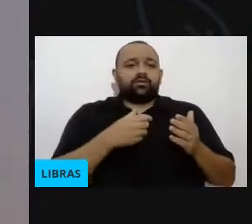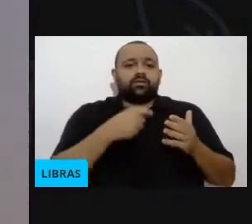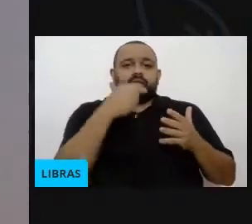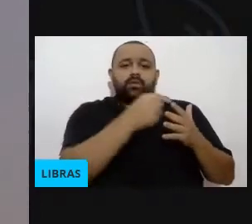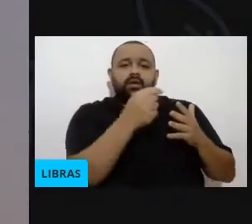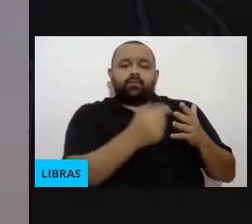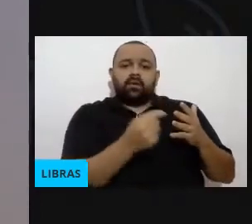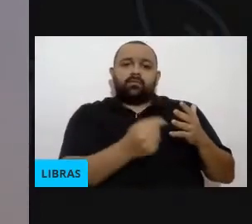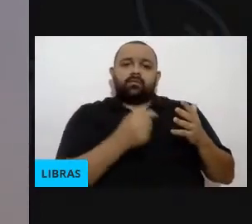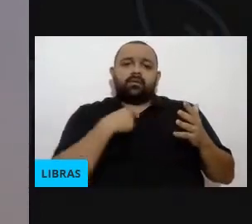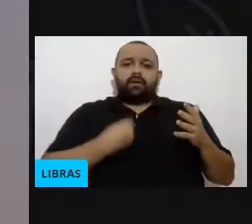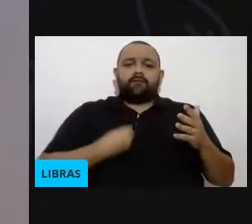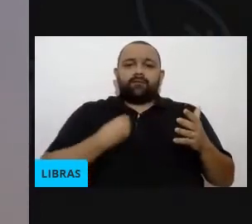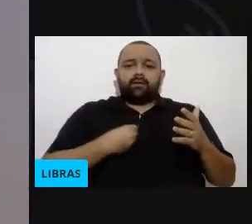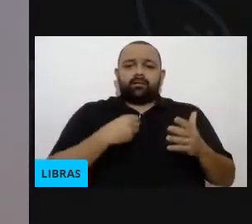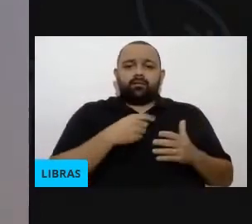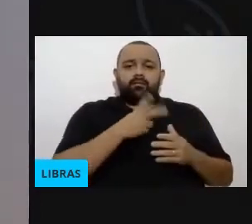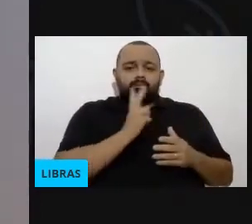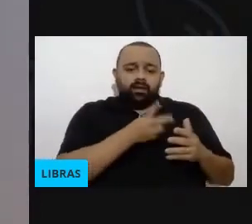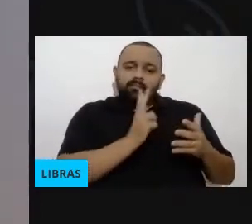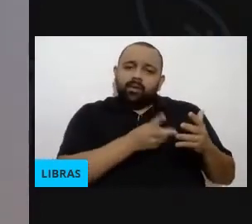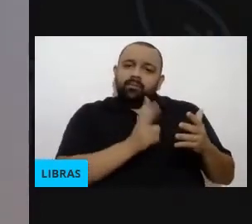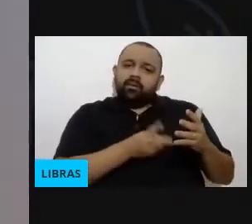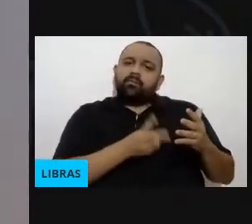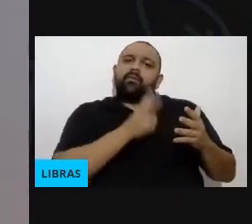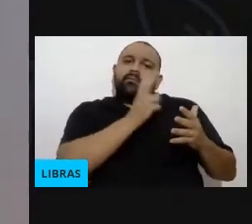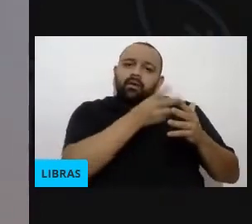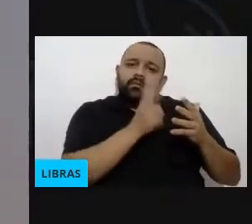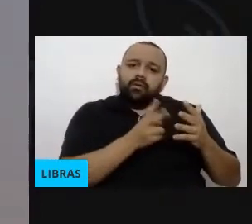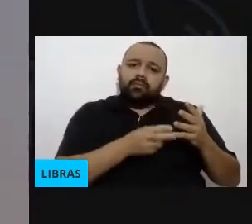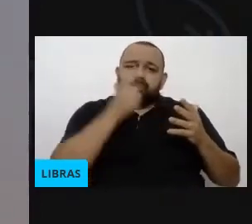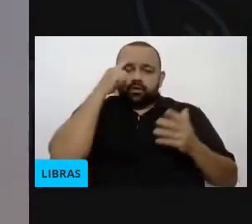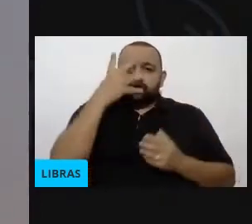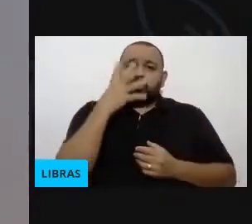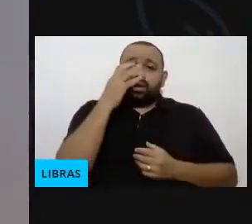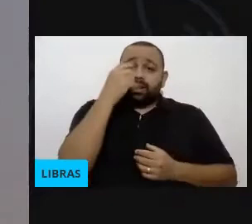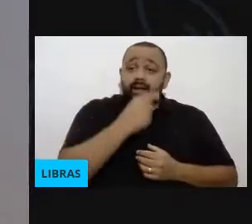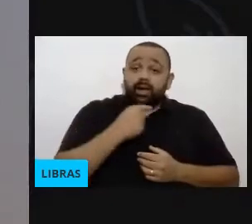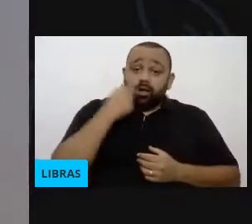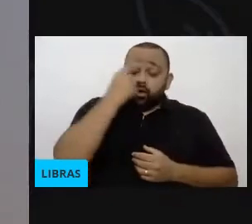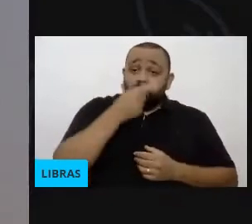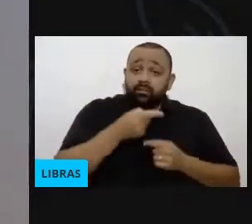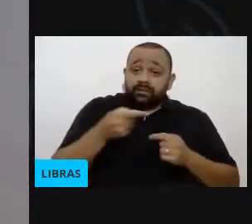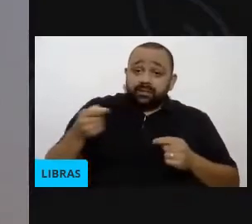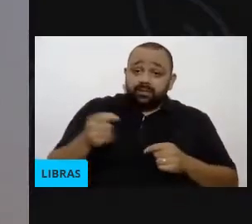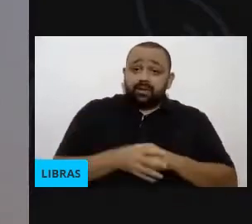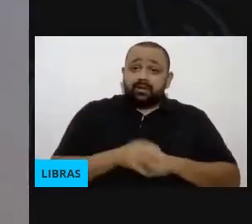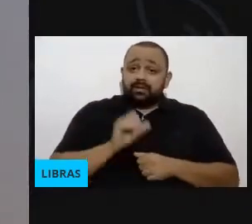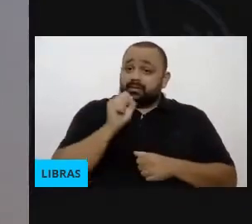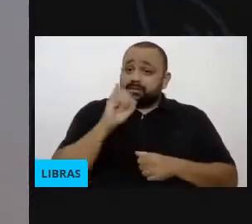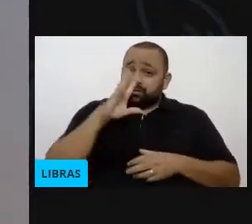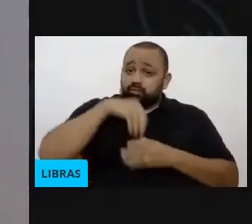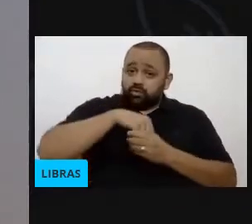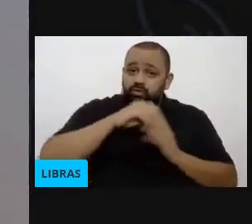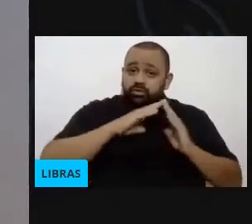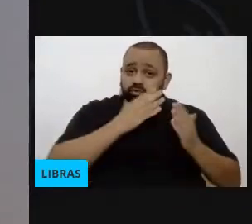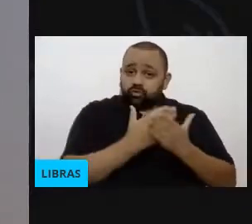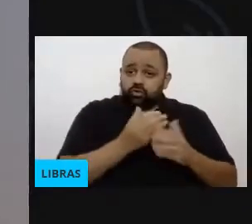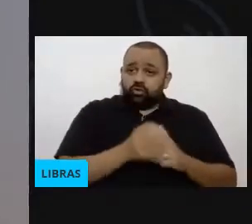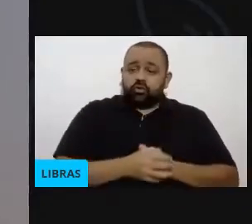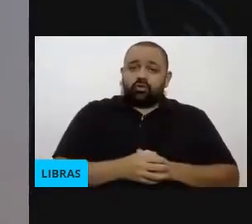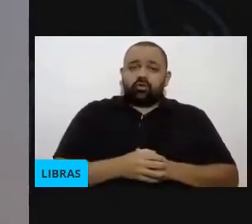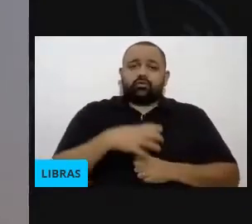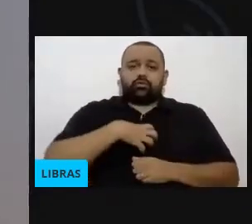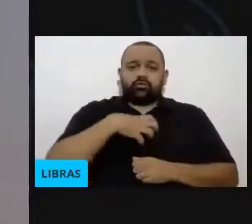que a gente pensa quando a gente vai estimular, a gente imaginar que a gente vai estimular quase 40 horas por semana. Se você inclui a escola, você inclui análise de